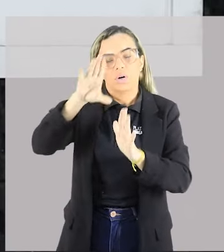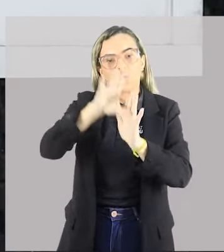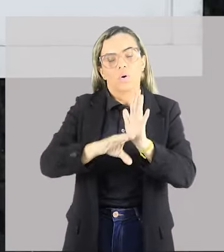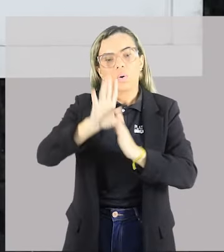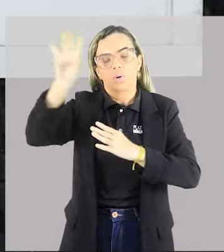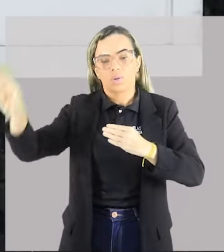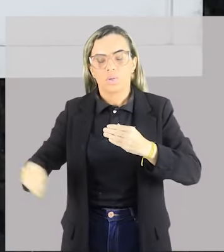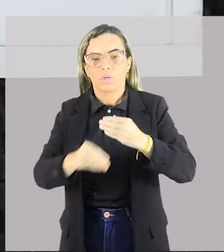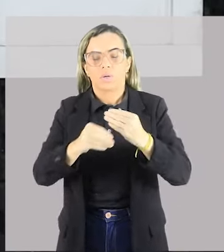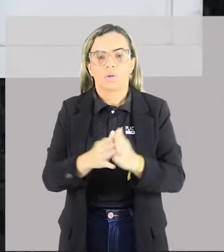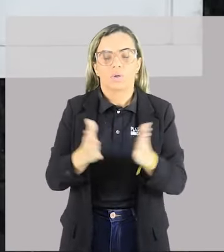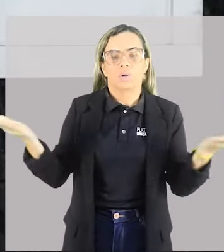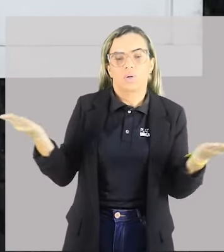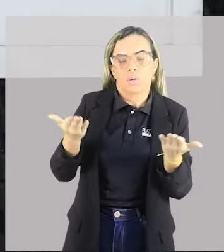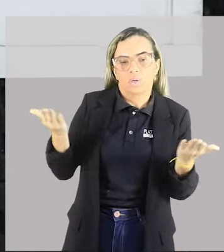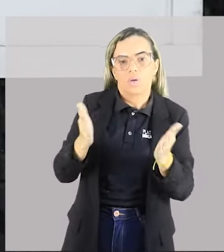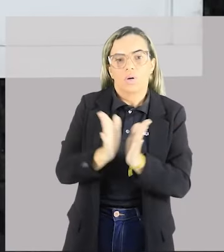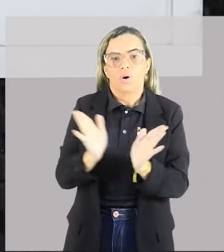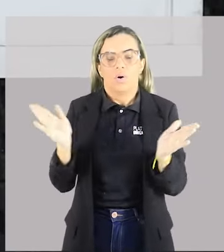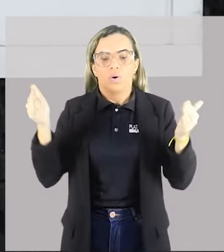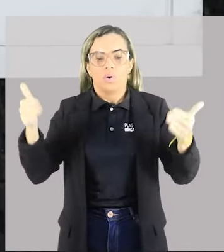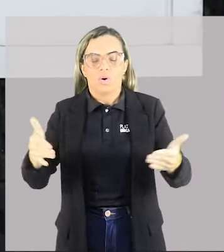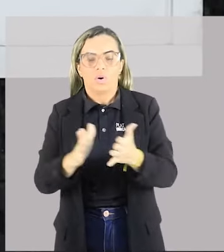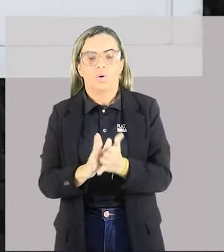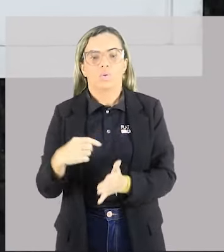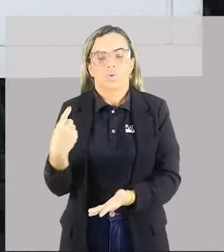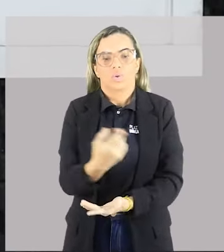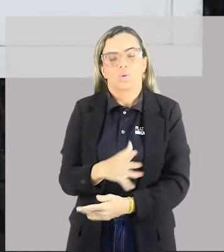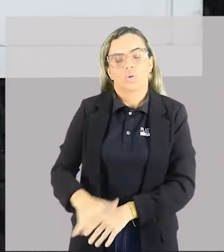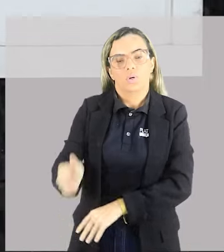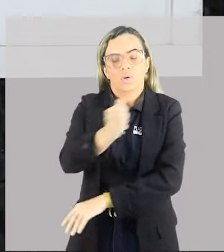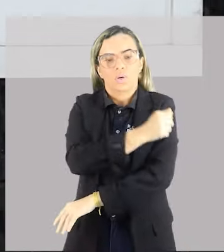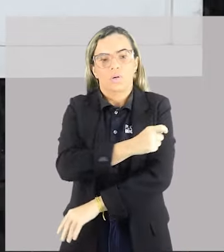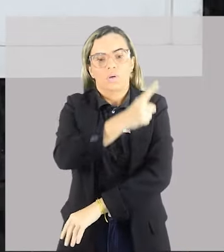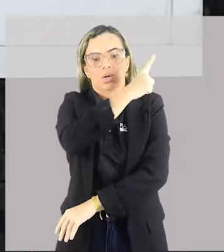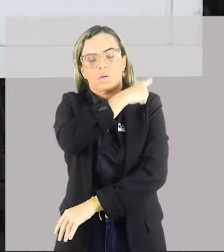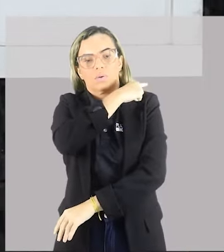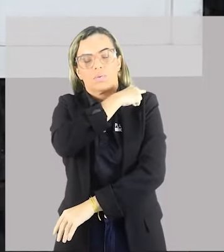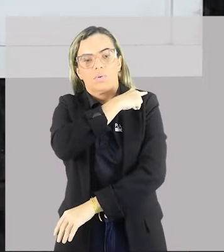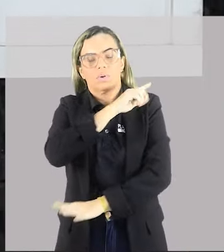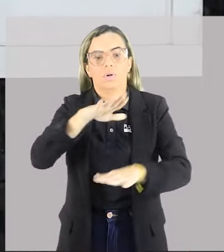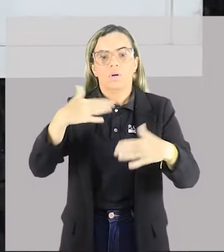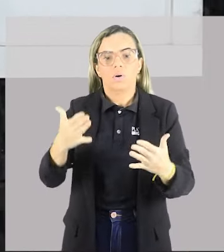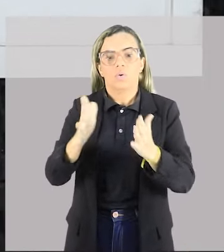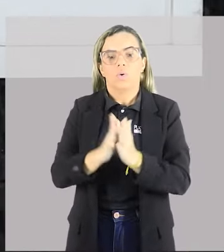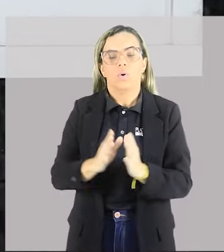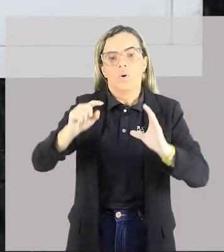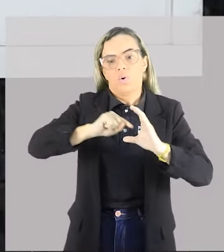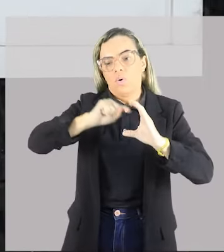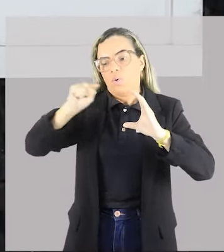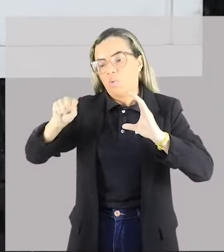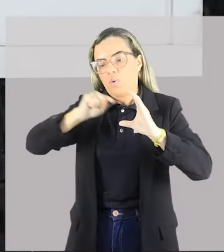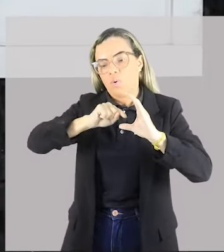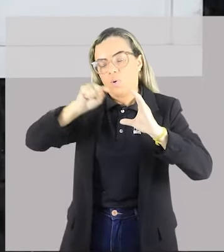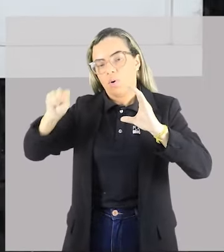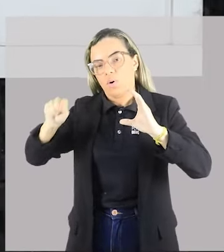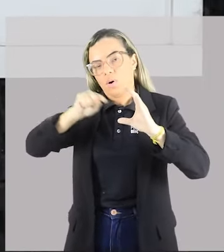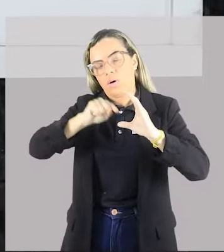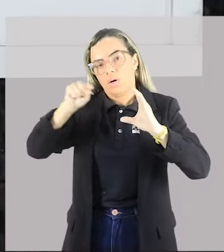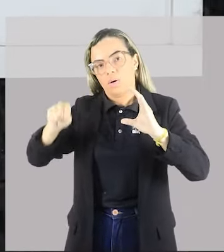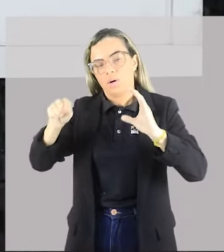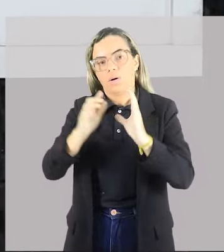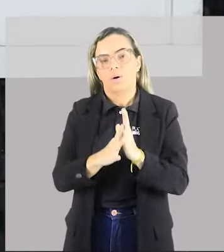turma Hoje a gente vai dar uma aula direcionada pros nossos alunos da primeira série sobre função turma função é